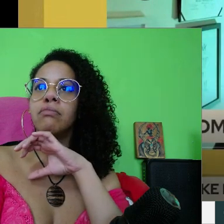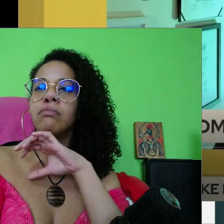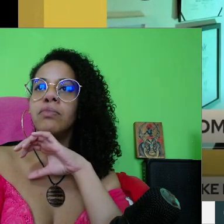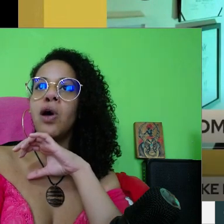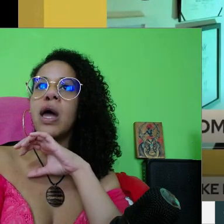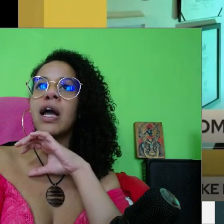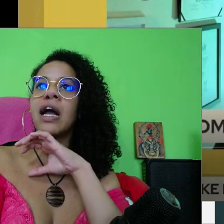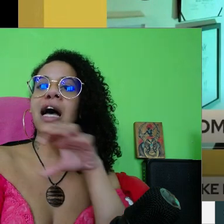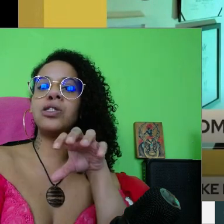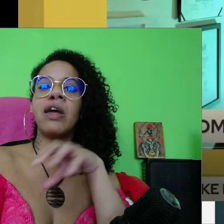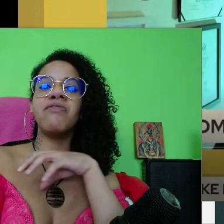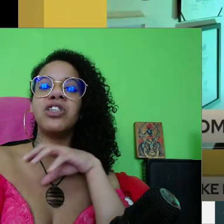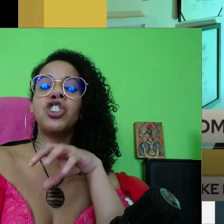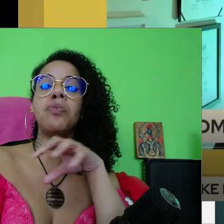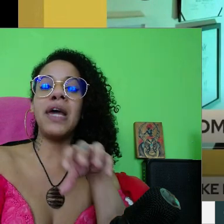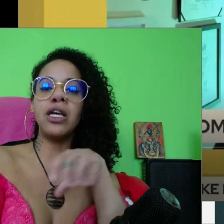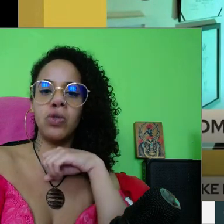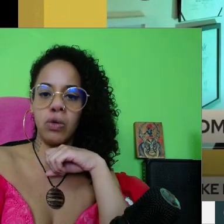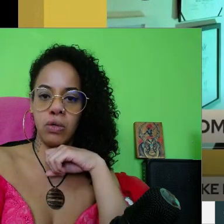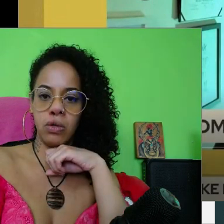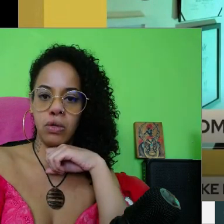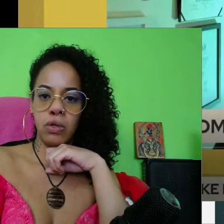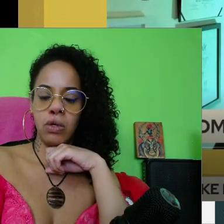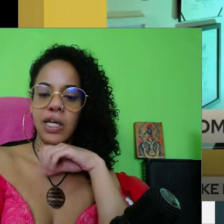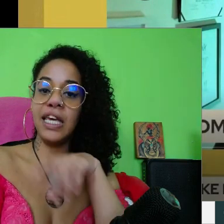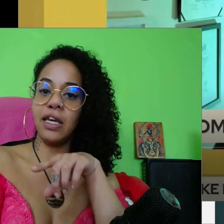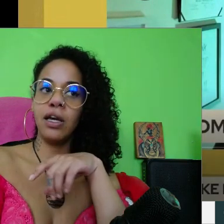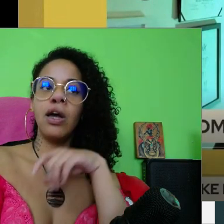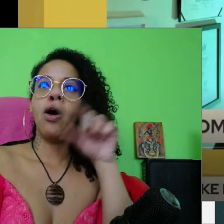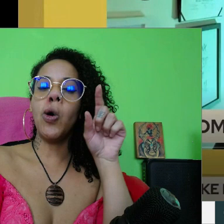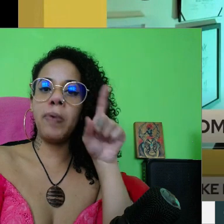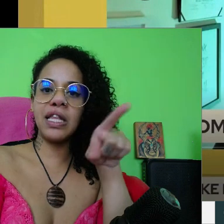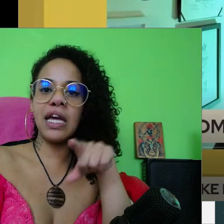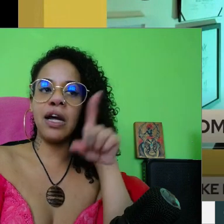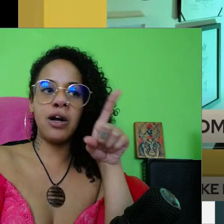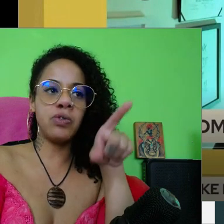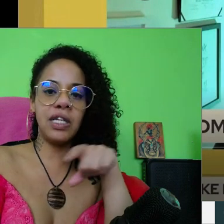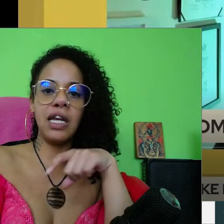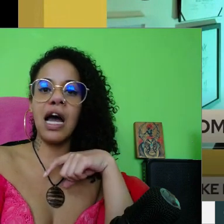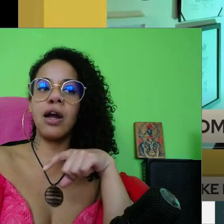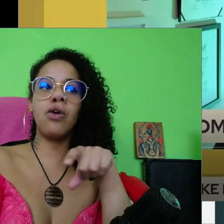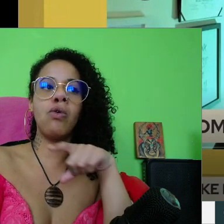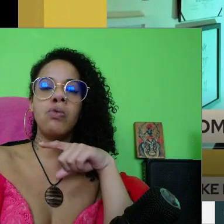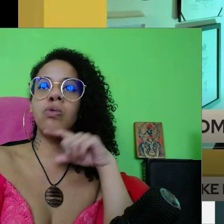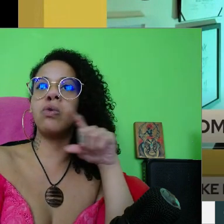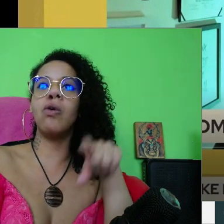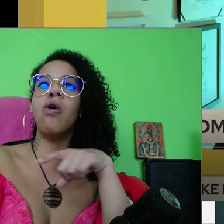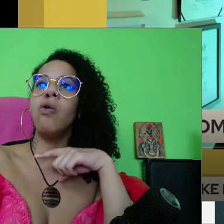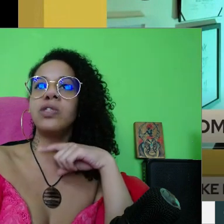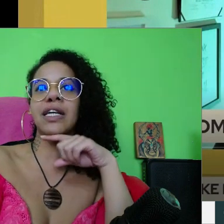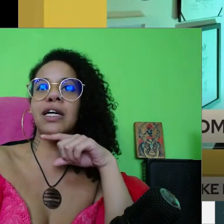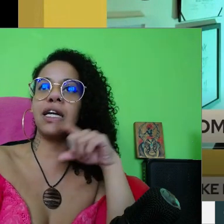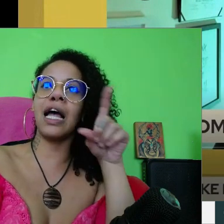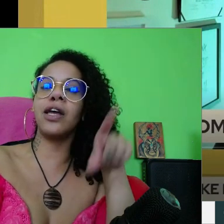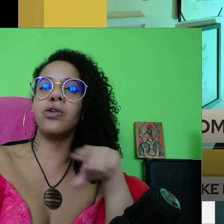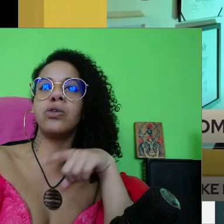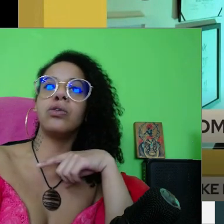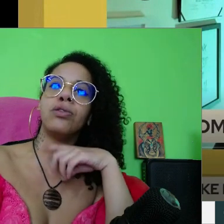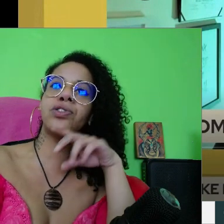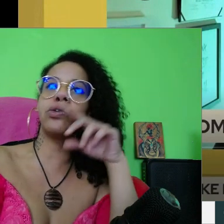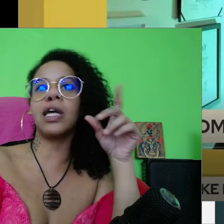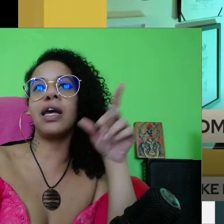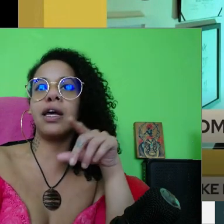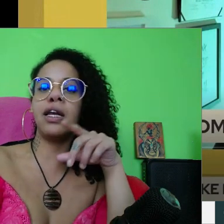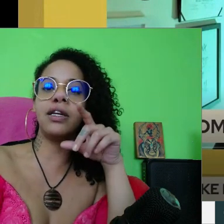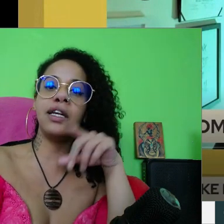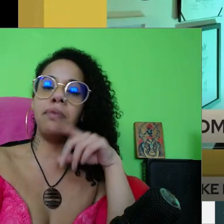não é gasto é investimento e o PT quer conciliar com os secretários